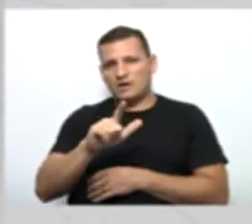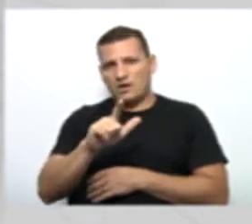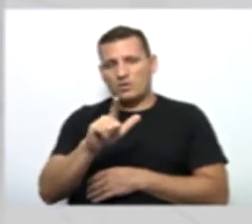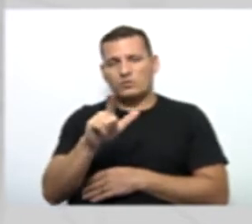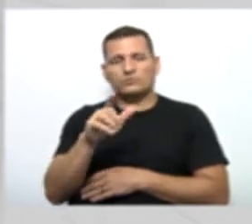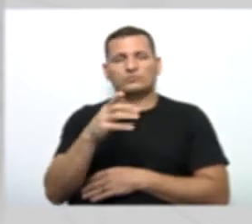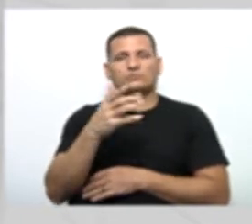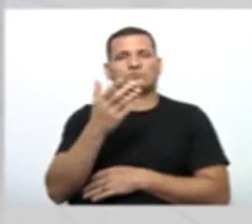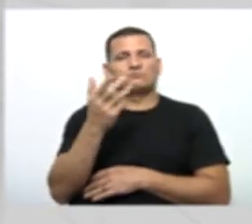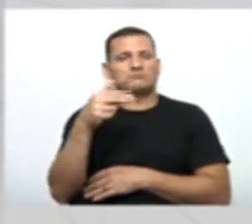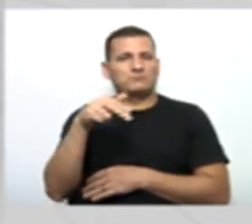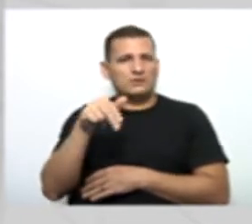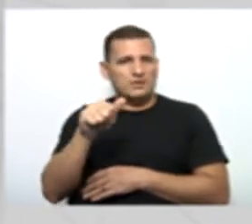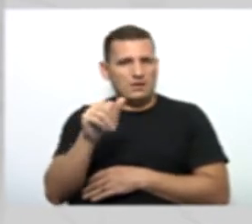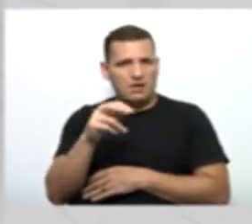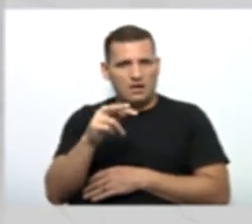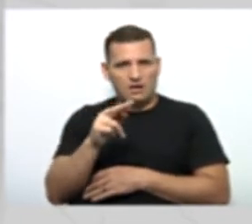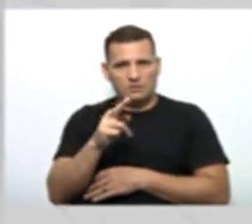somente os rios,